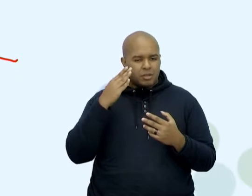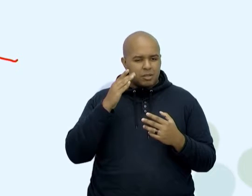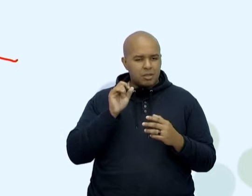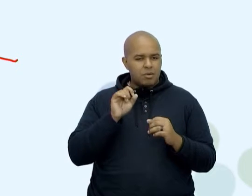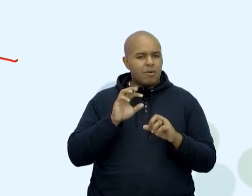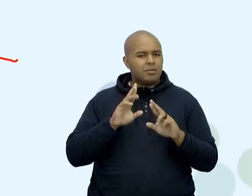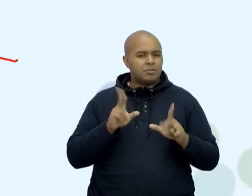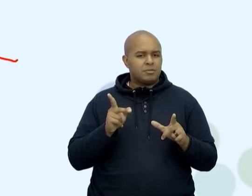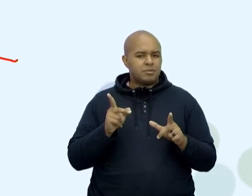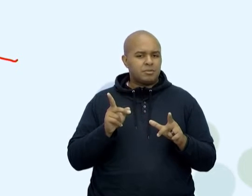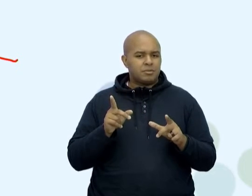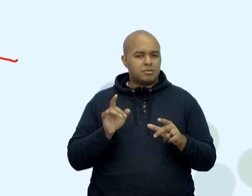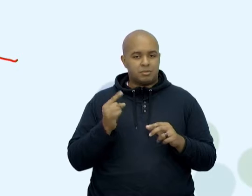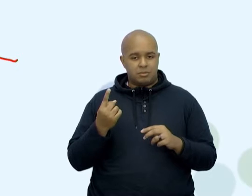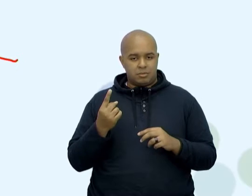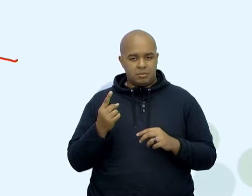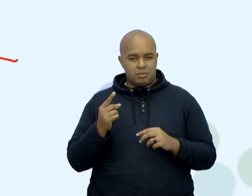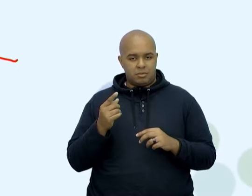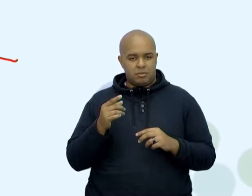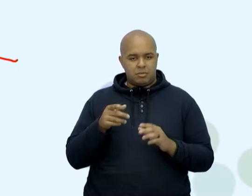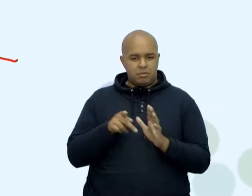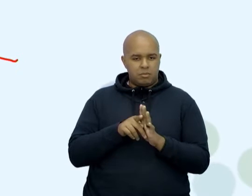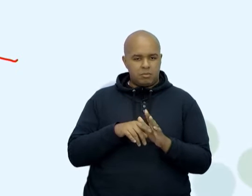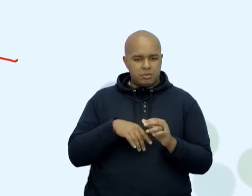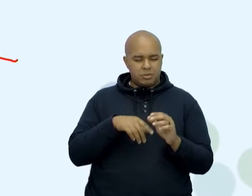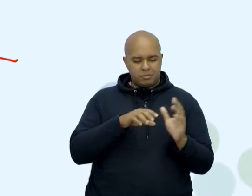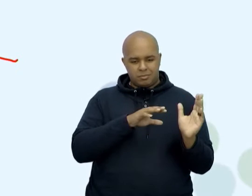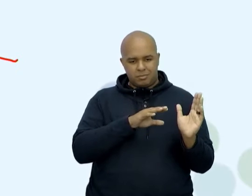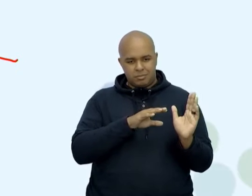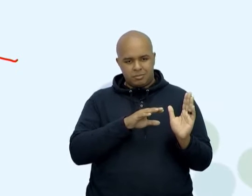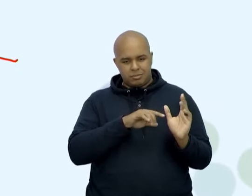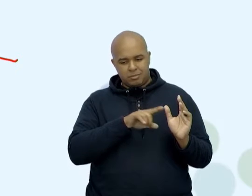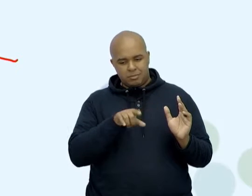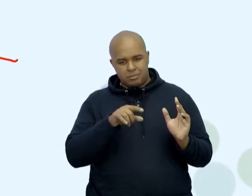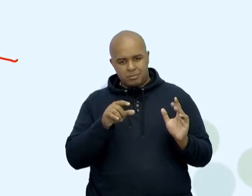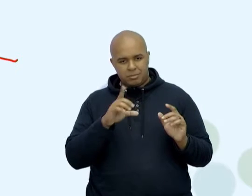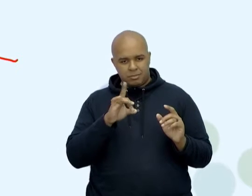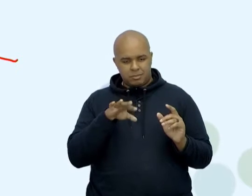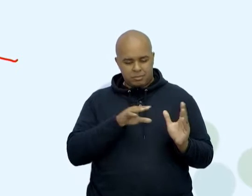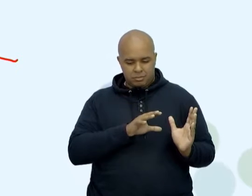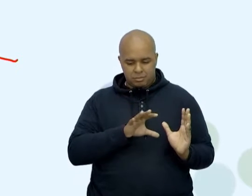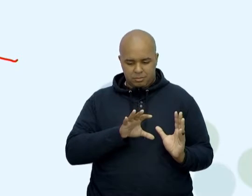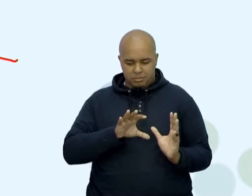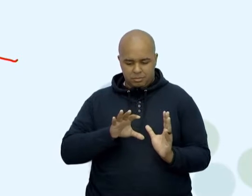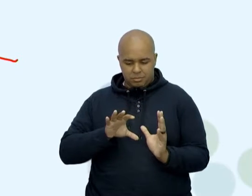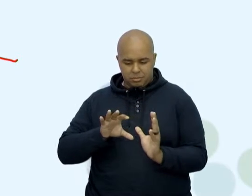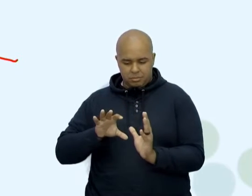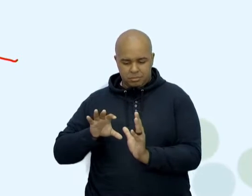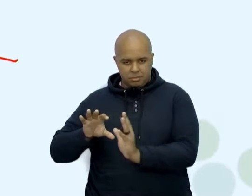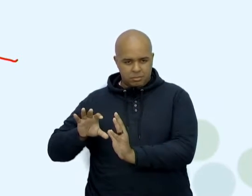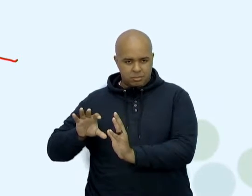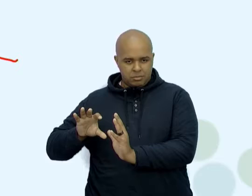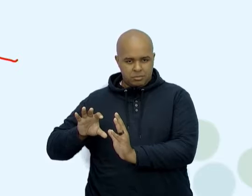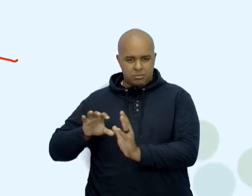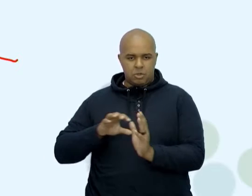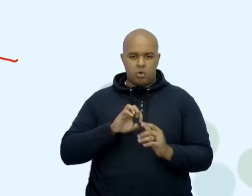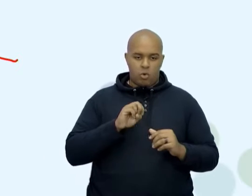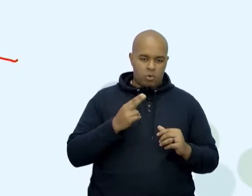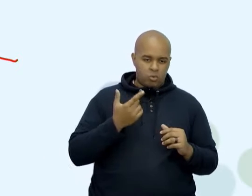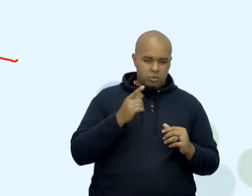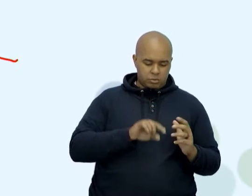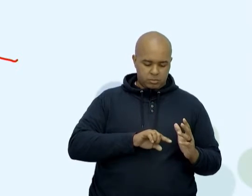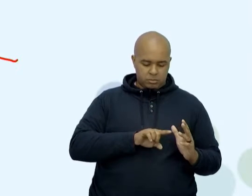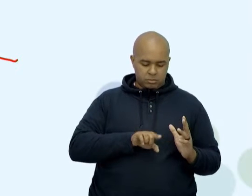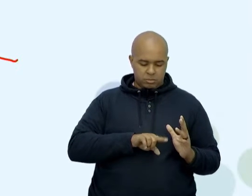entender a diferença entre o ato, de você vai deslizar,